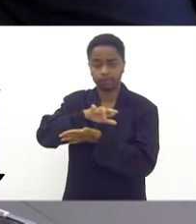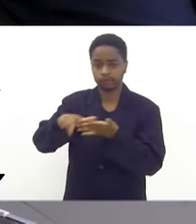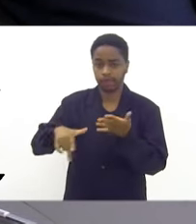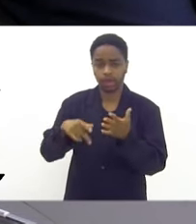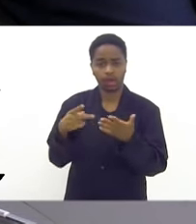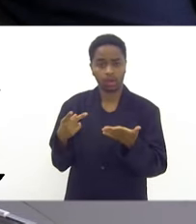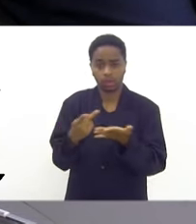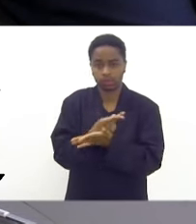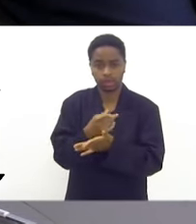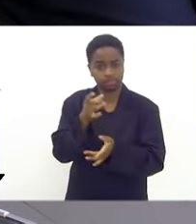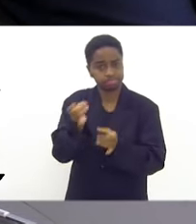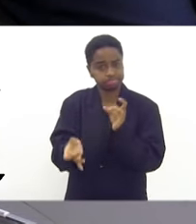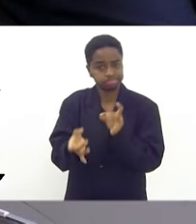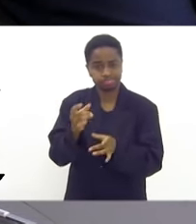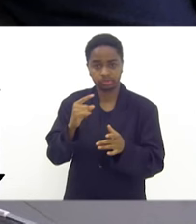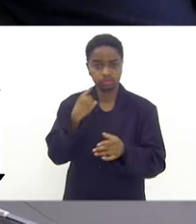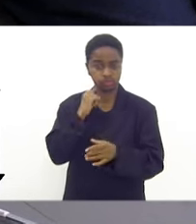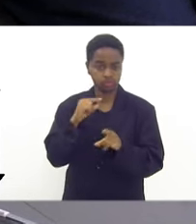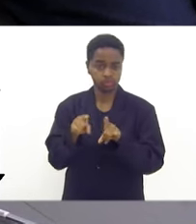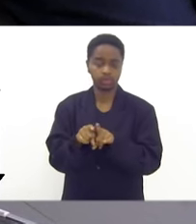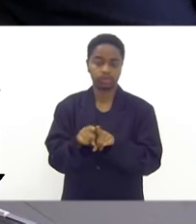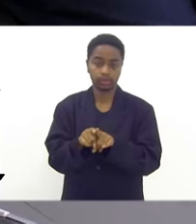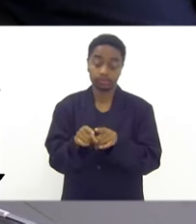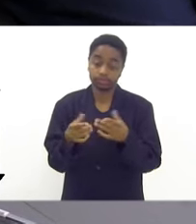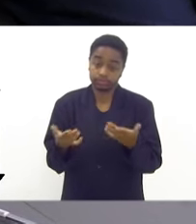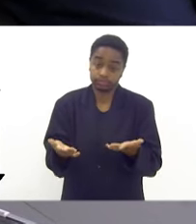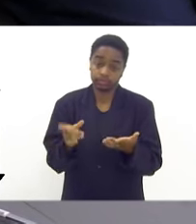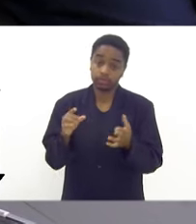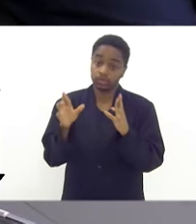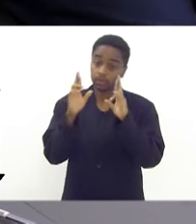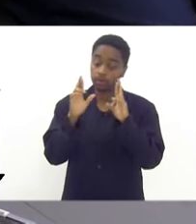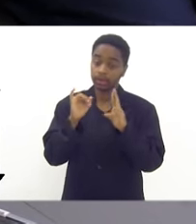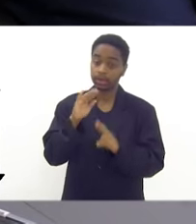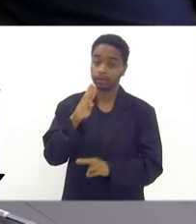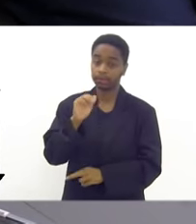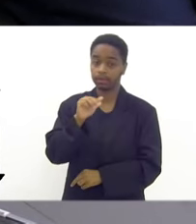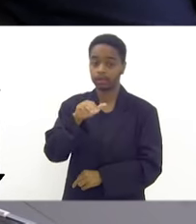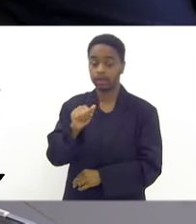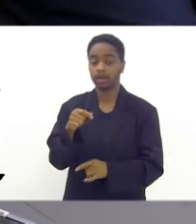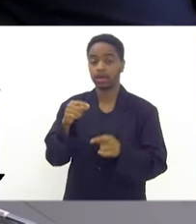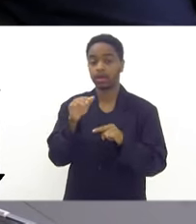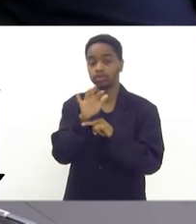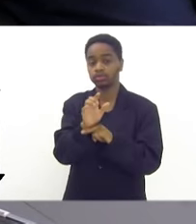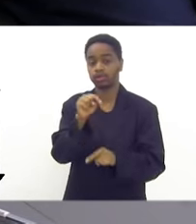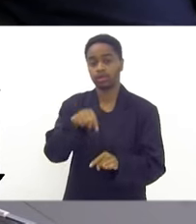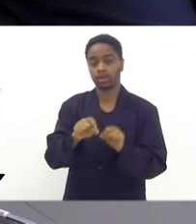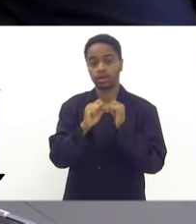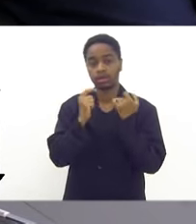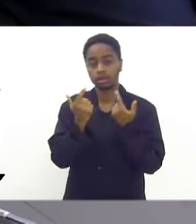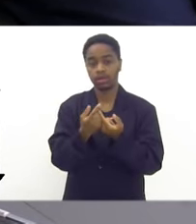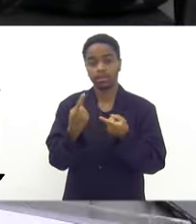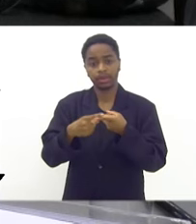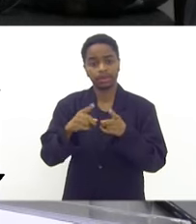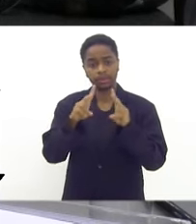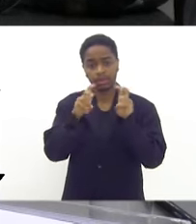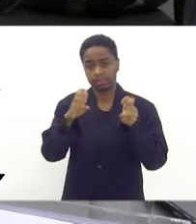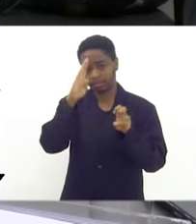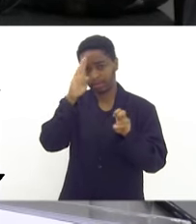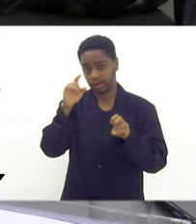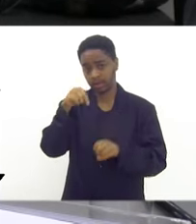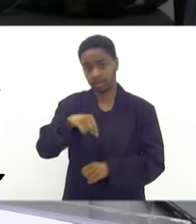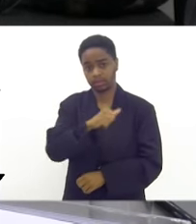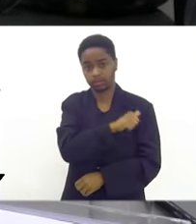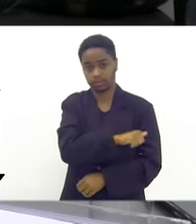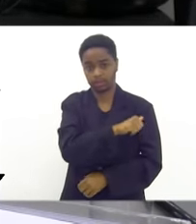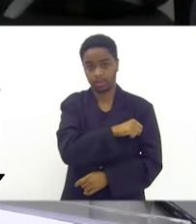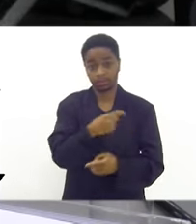imaginar tá acontecendo ali que a gente espera que o Ibama contribua com essa casa num tema que é fundamental pro Rio